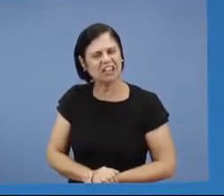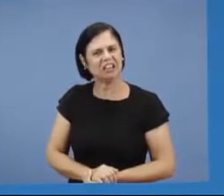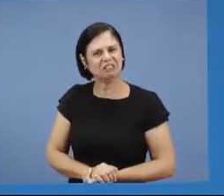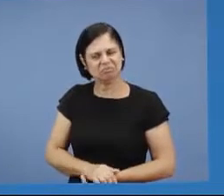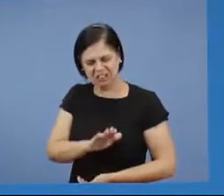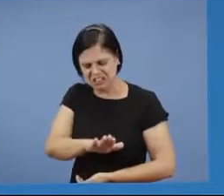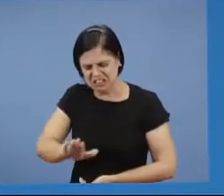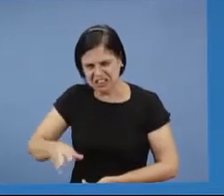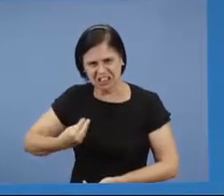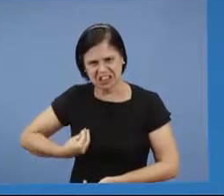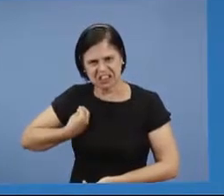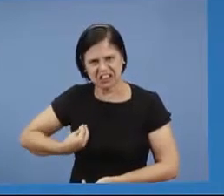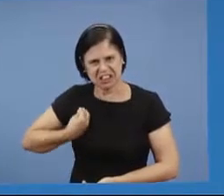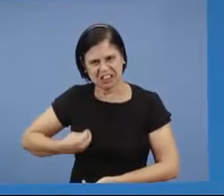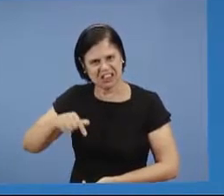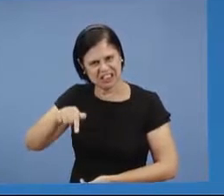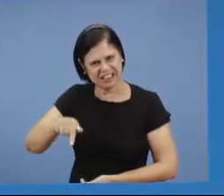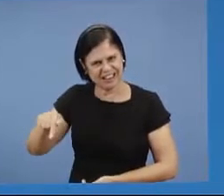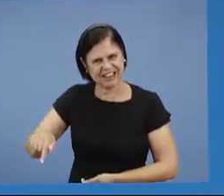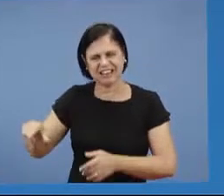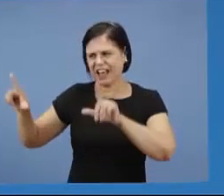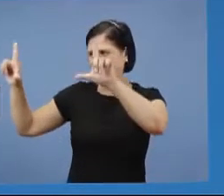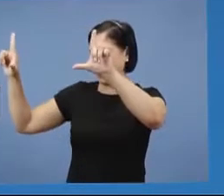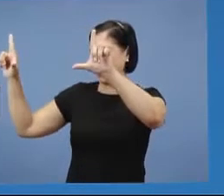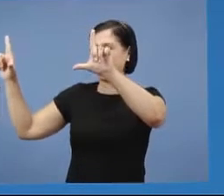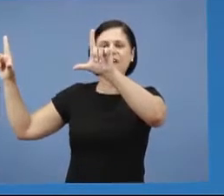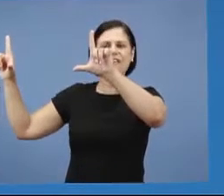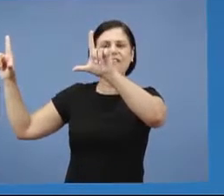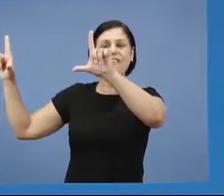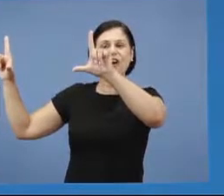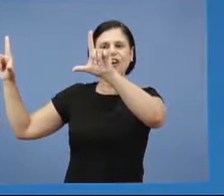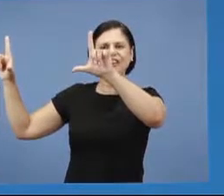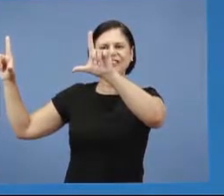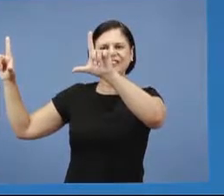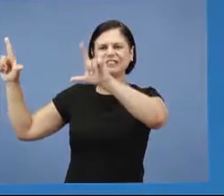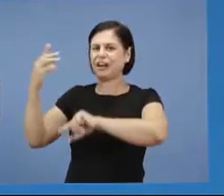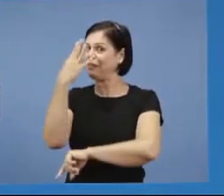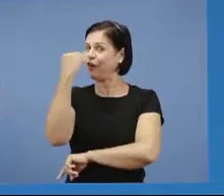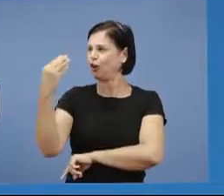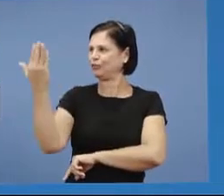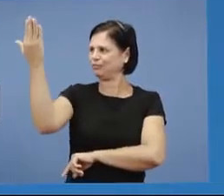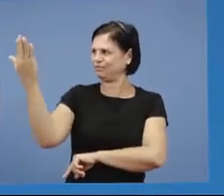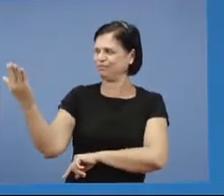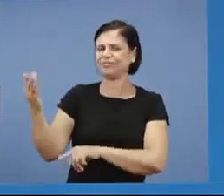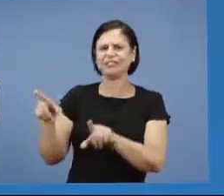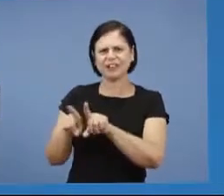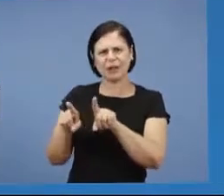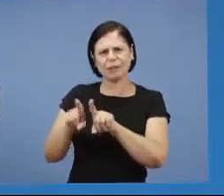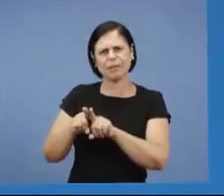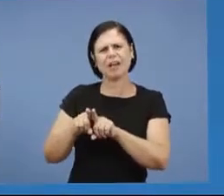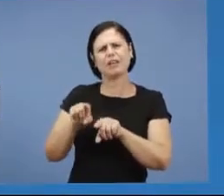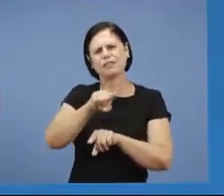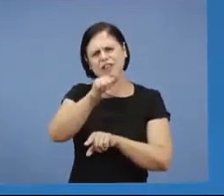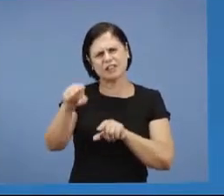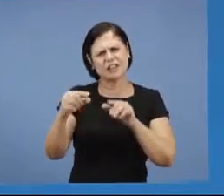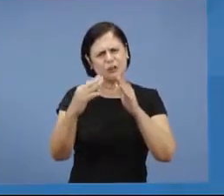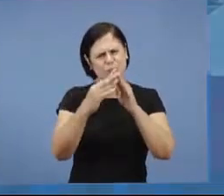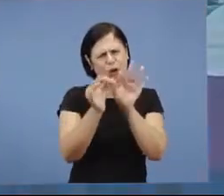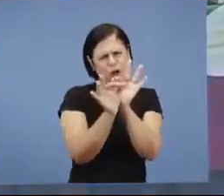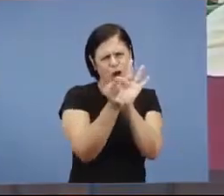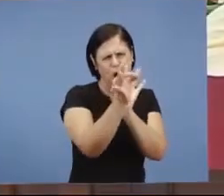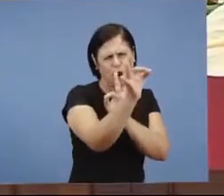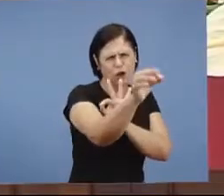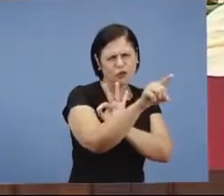aí apresentadas nessas fotos. E os que estão de longe estão percebendo